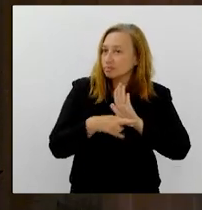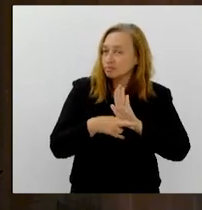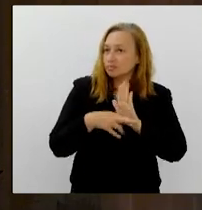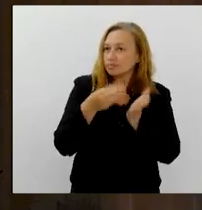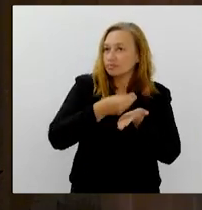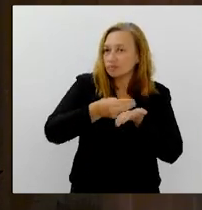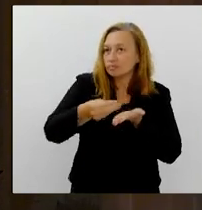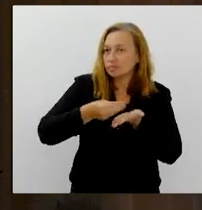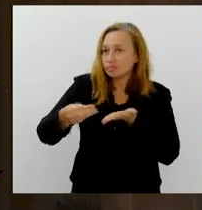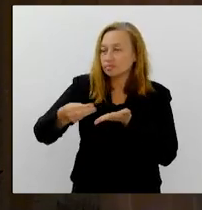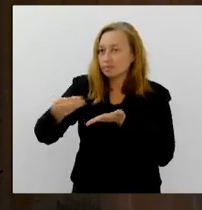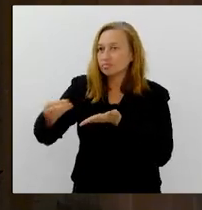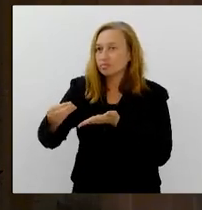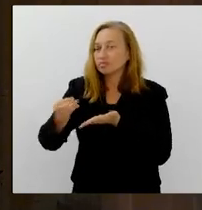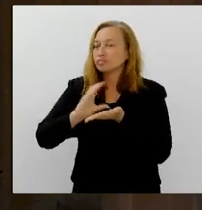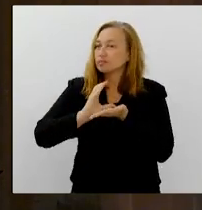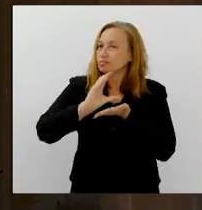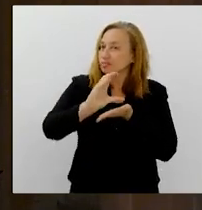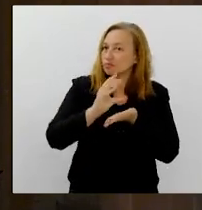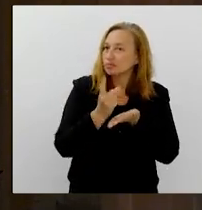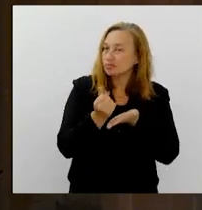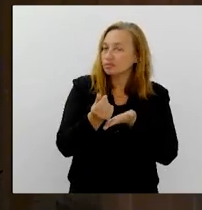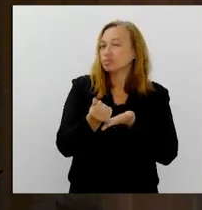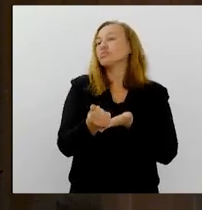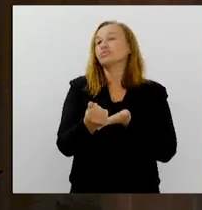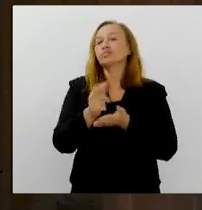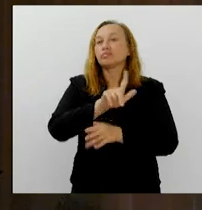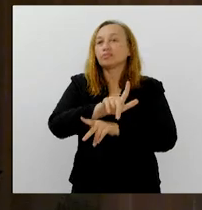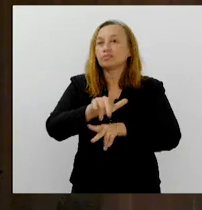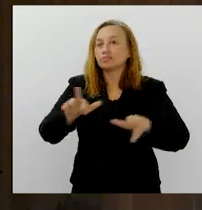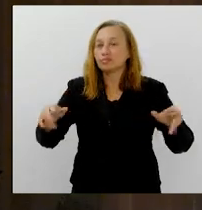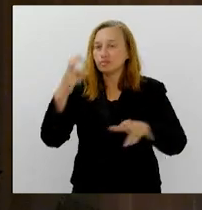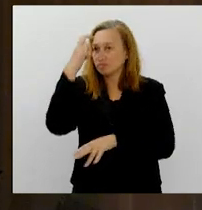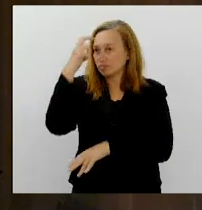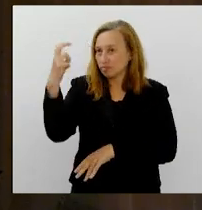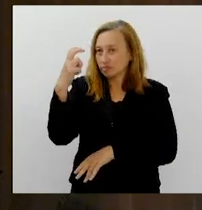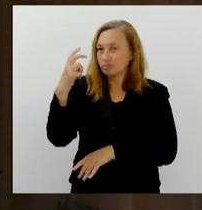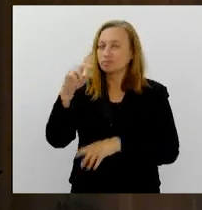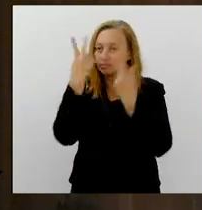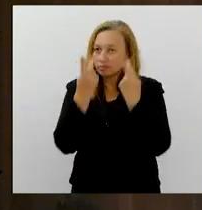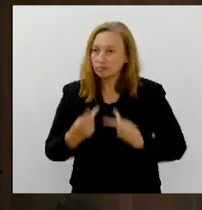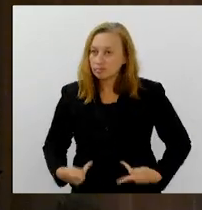de recursos e para a promoção da diversidade cultural e humana